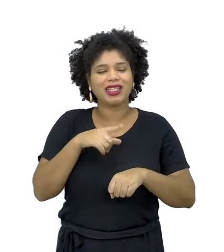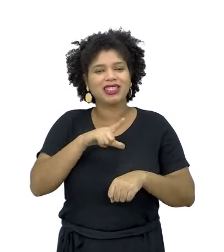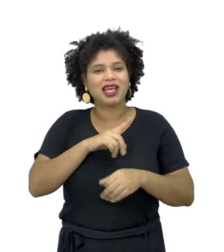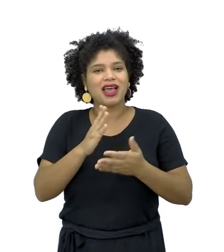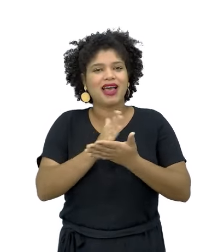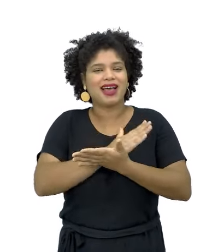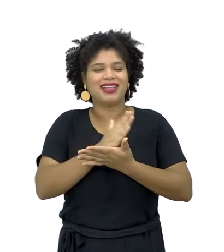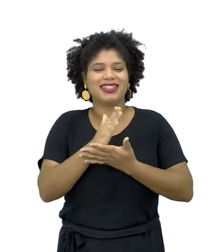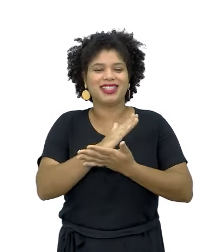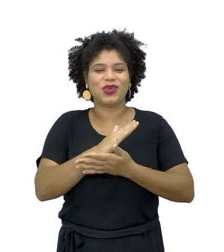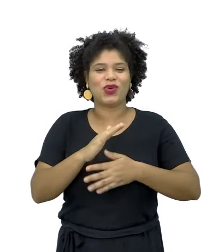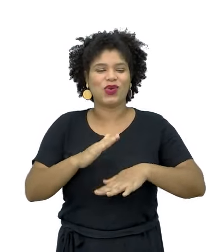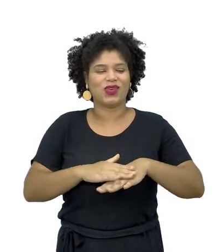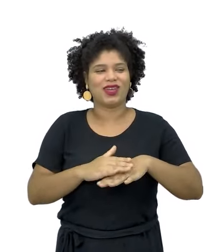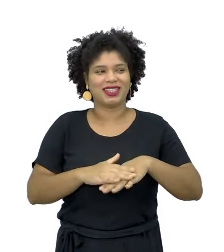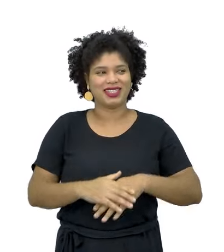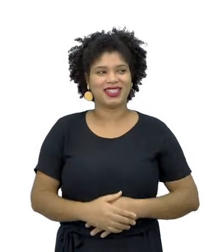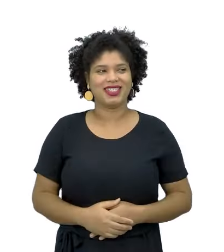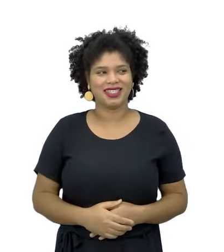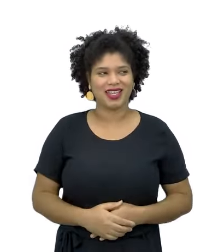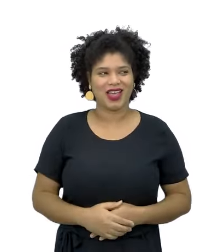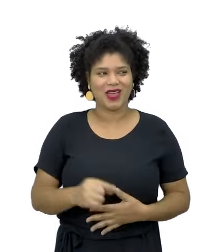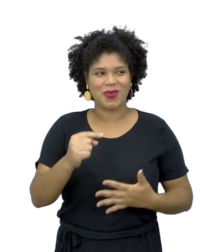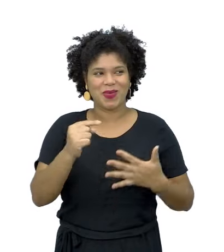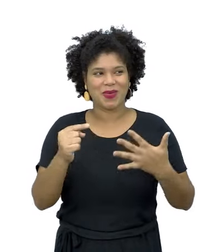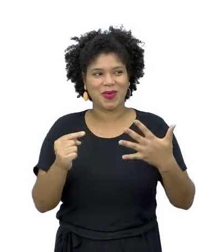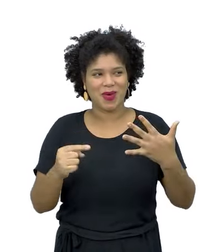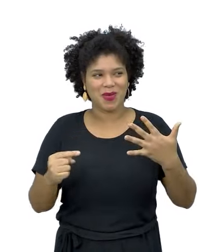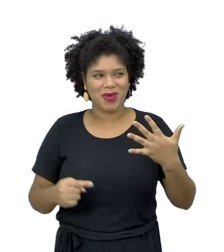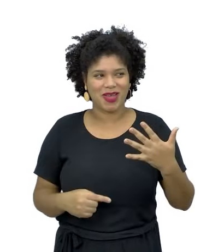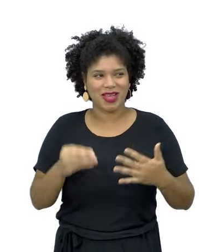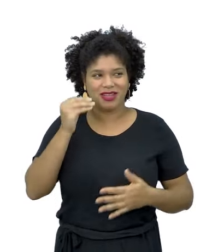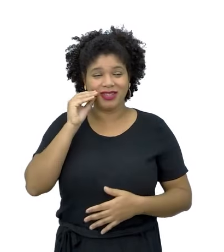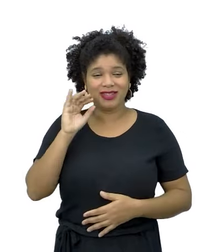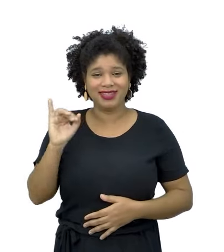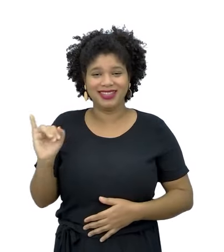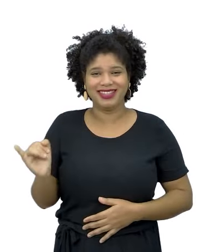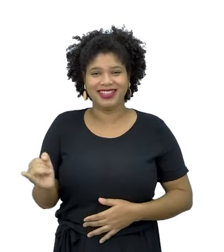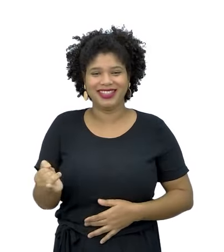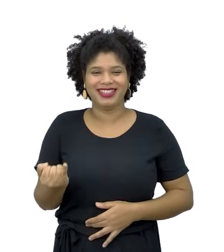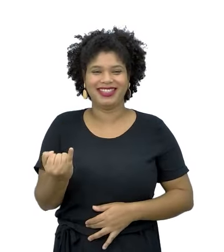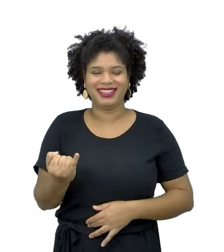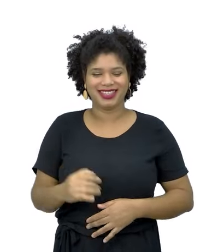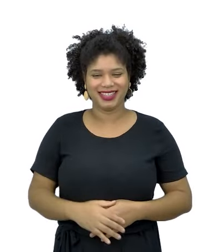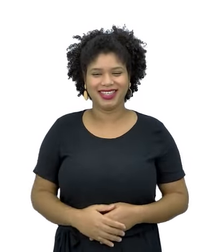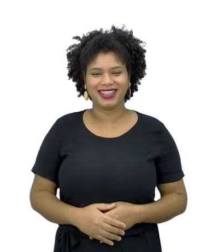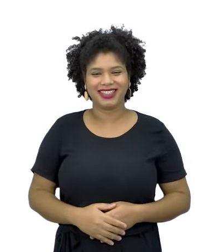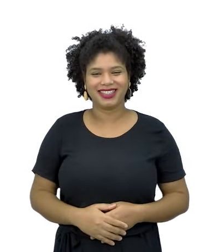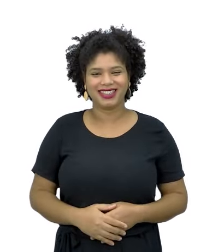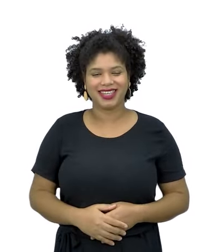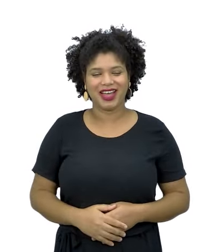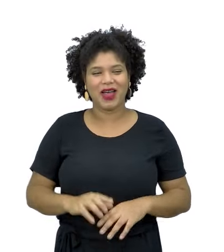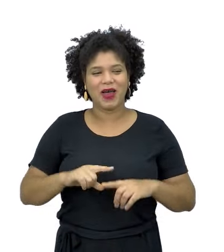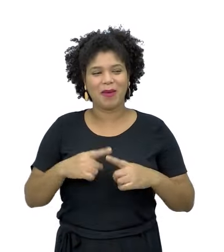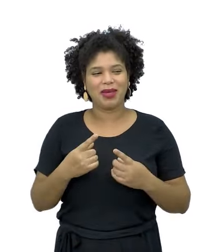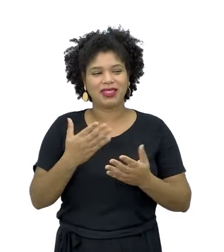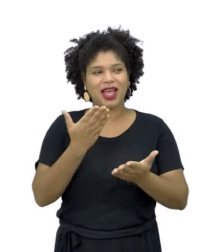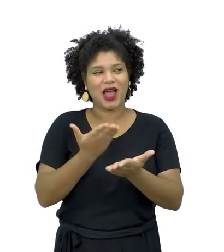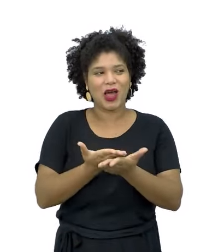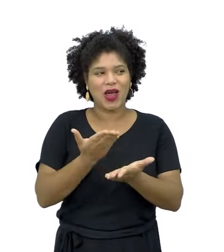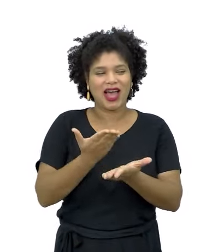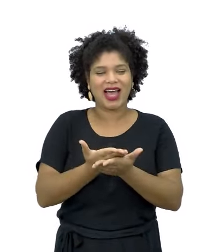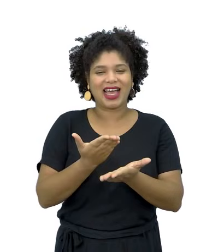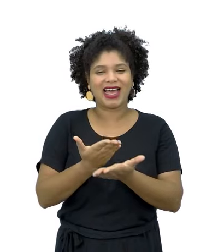sugestões que são muito úteis para o professor e que a gente deve aproveitar bastante, tá? Então, para essa aula,